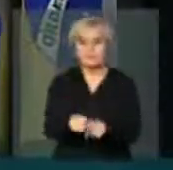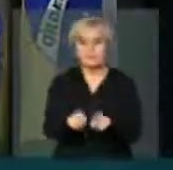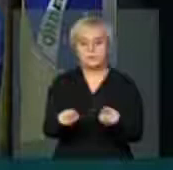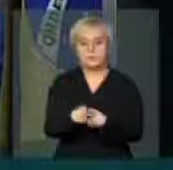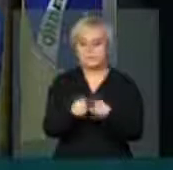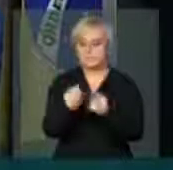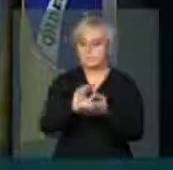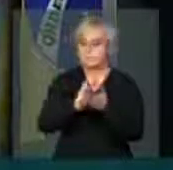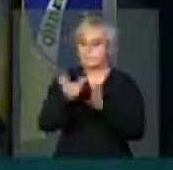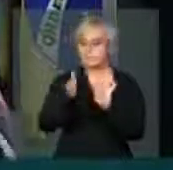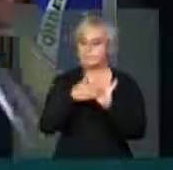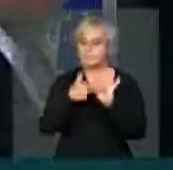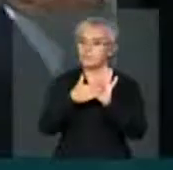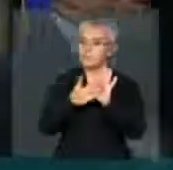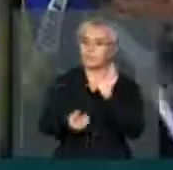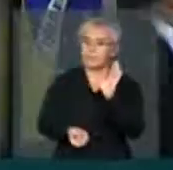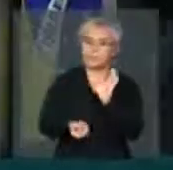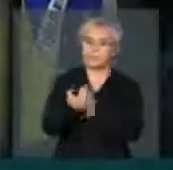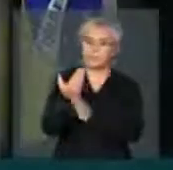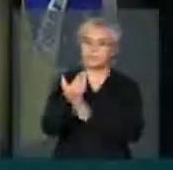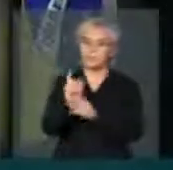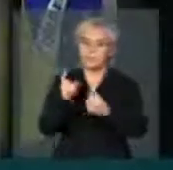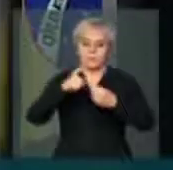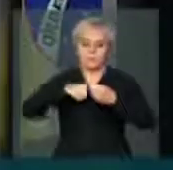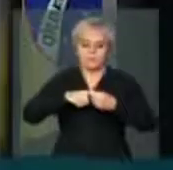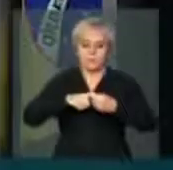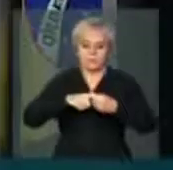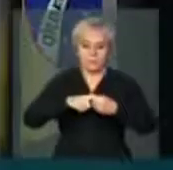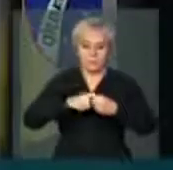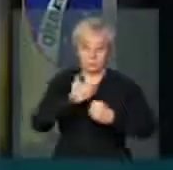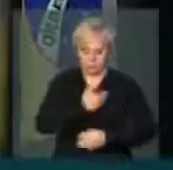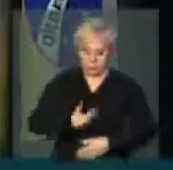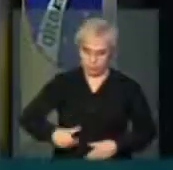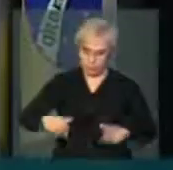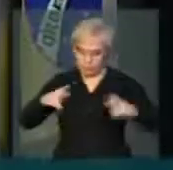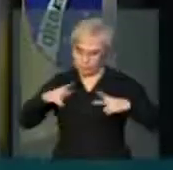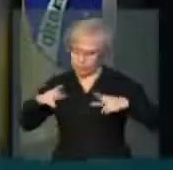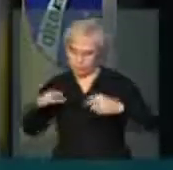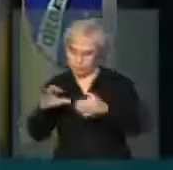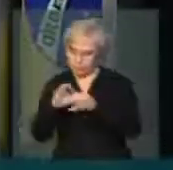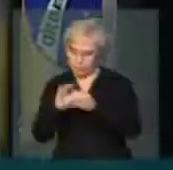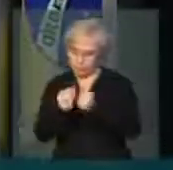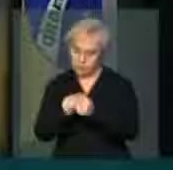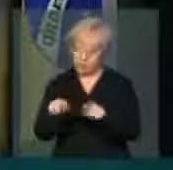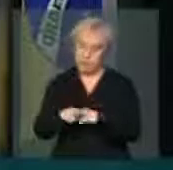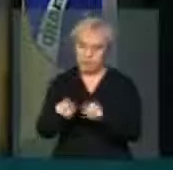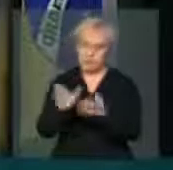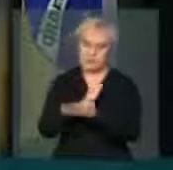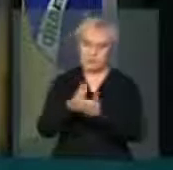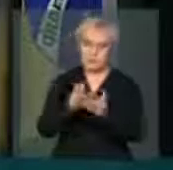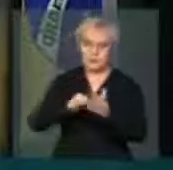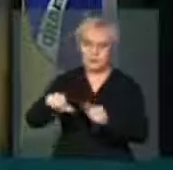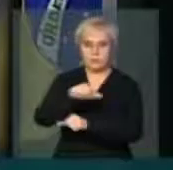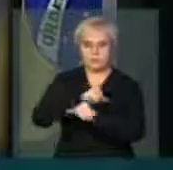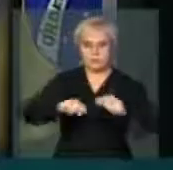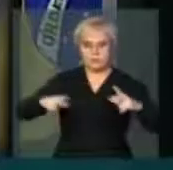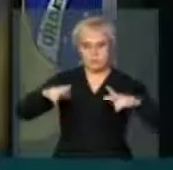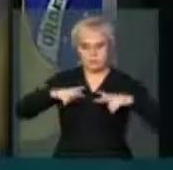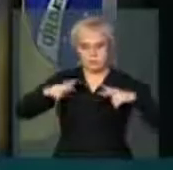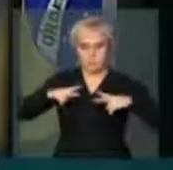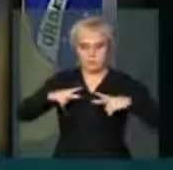administrar, propõe a formação de parcerias público-privadas e, em alguns casos, a privatização pura e